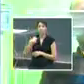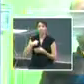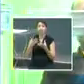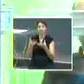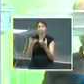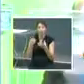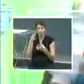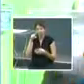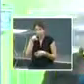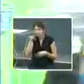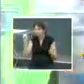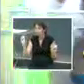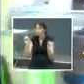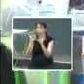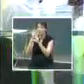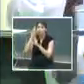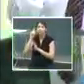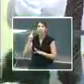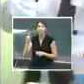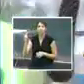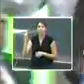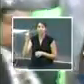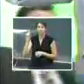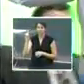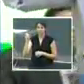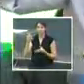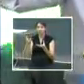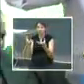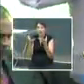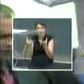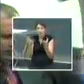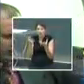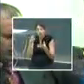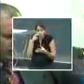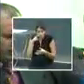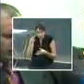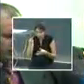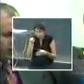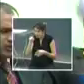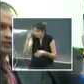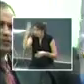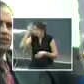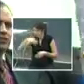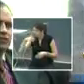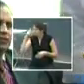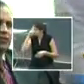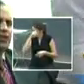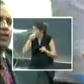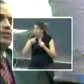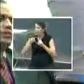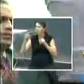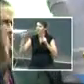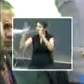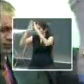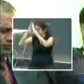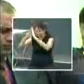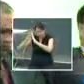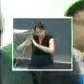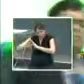você glorificar. Quero ver você mesmo na prova, levantando a tua mão, para o meu